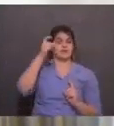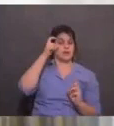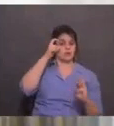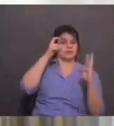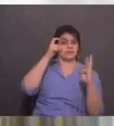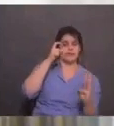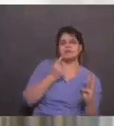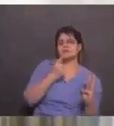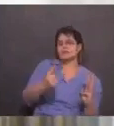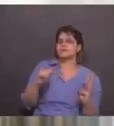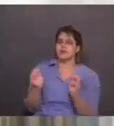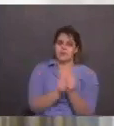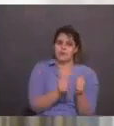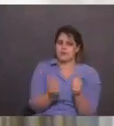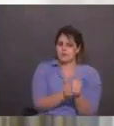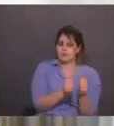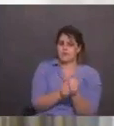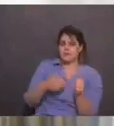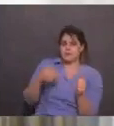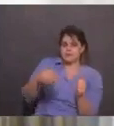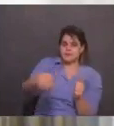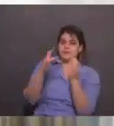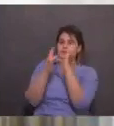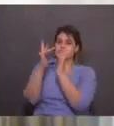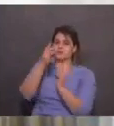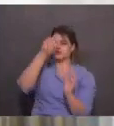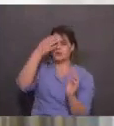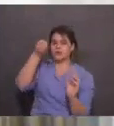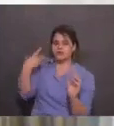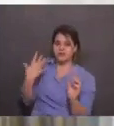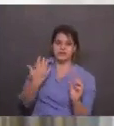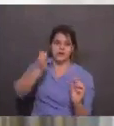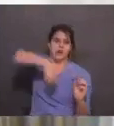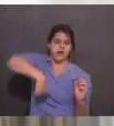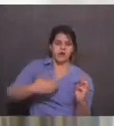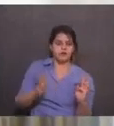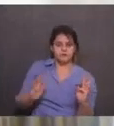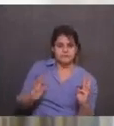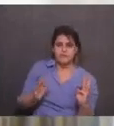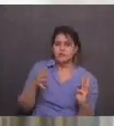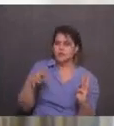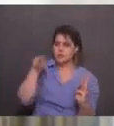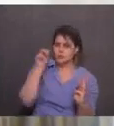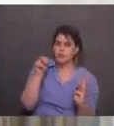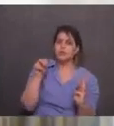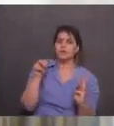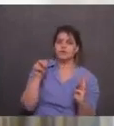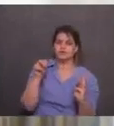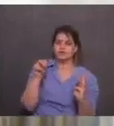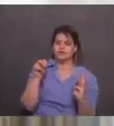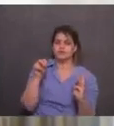acompanhava sempre e que Jesus nunca se esquecia deles. Mesmo quando, como há pouco